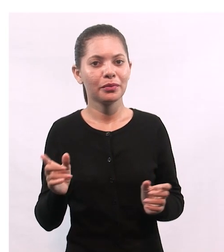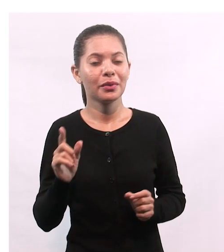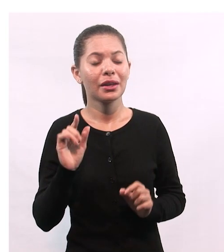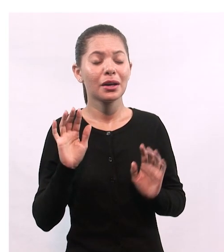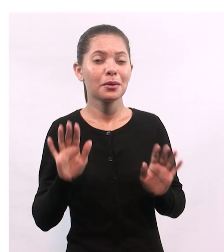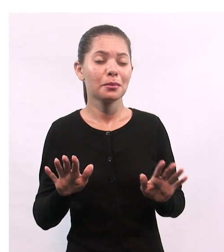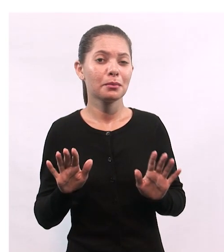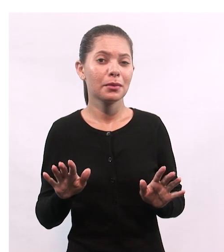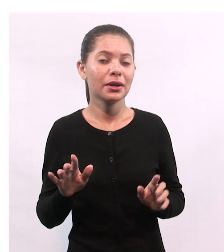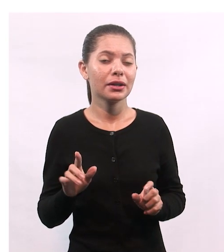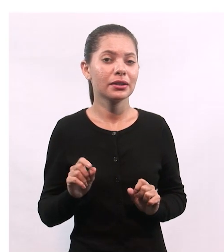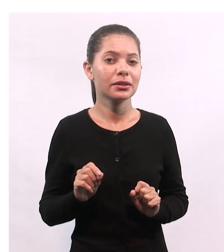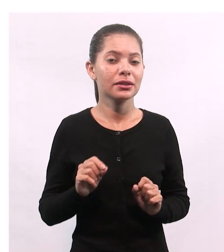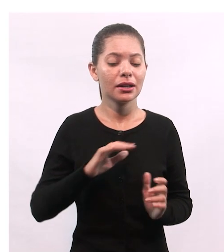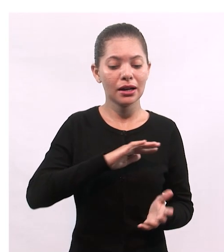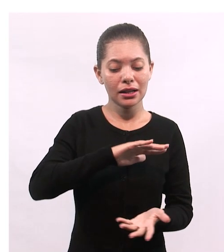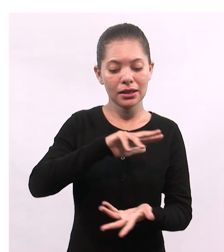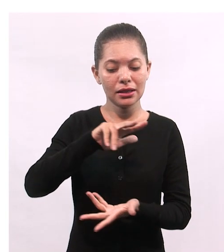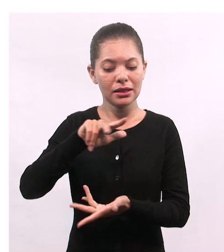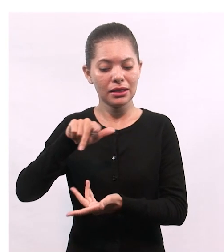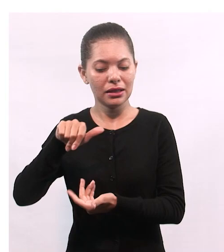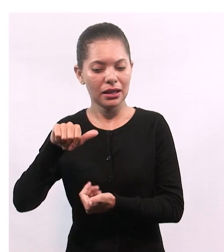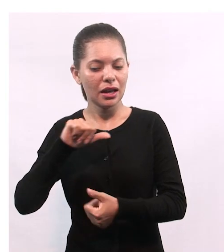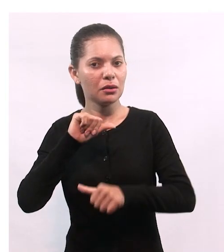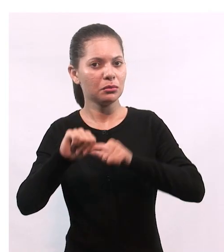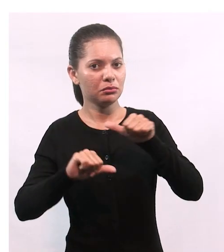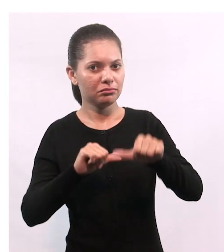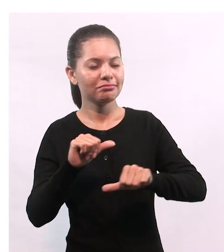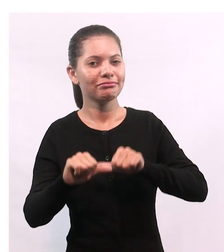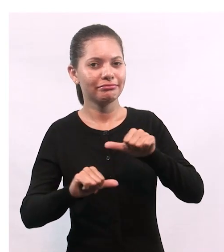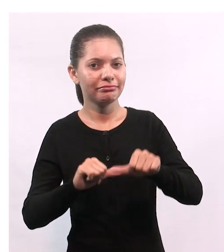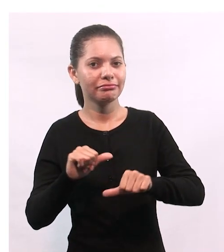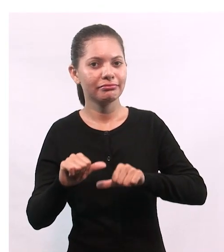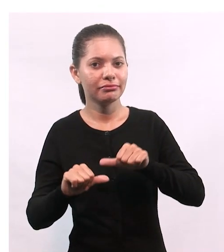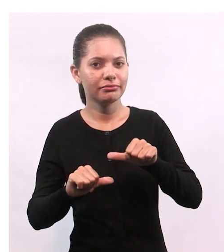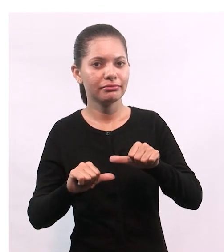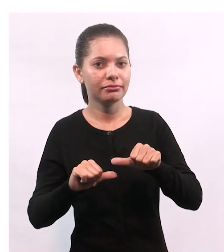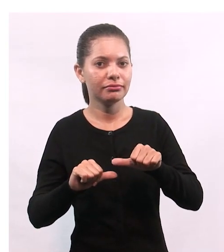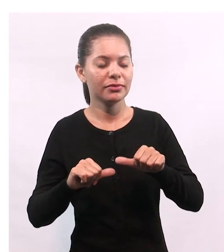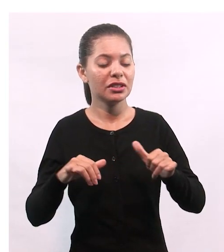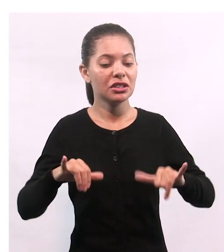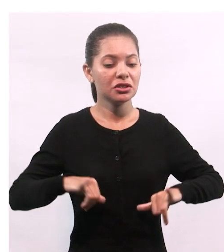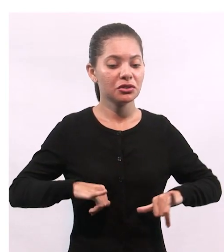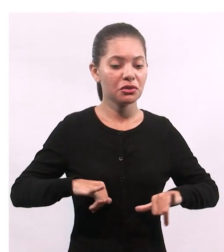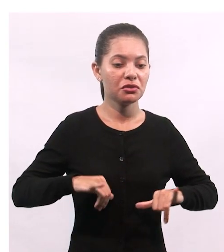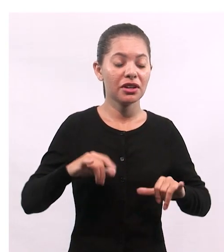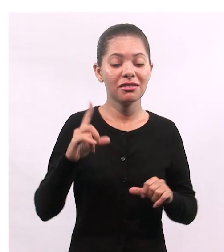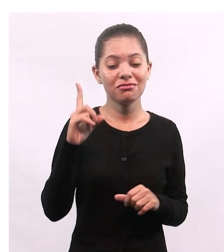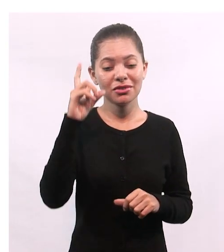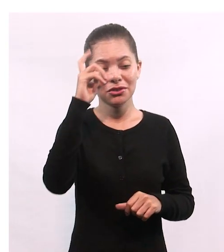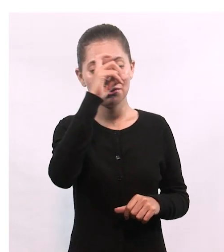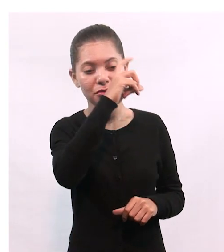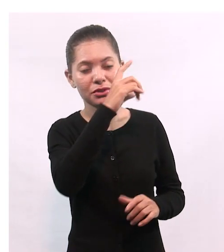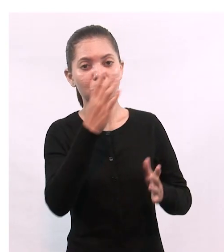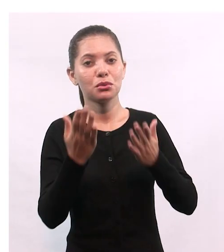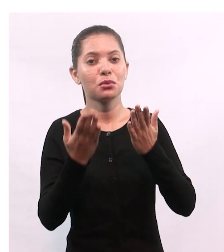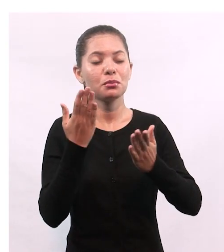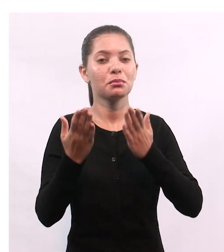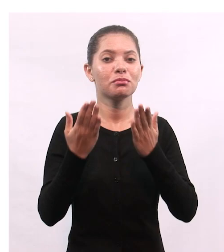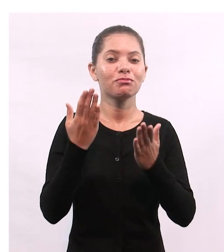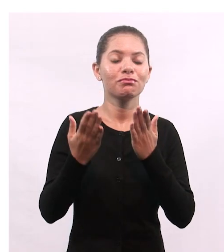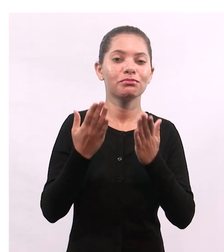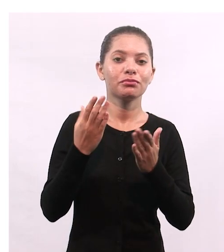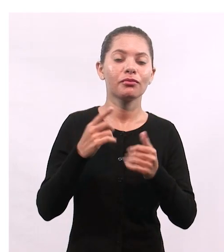esse meridiano, como a Terra sofre deformação, fica difícil a gente comparar ao longo